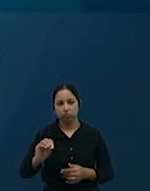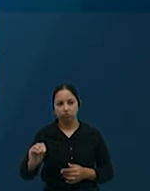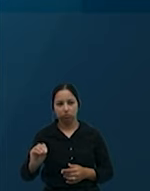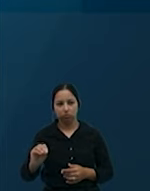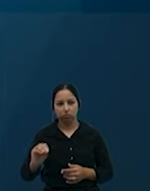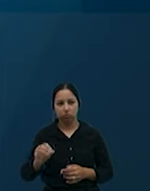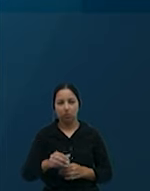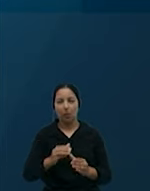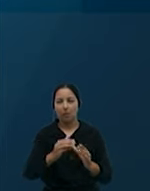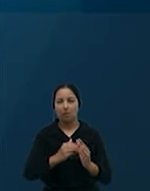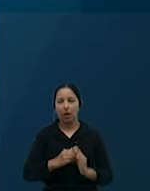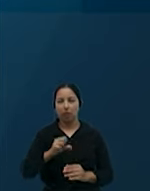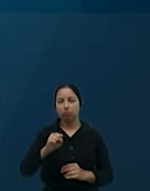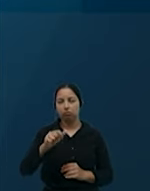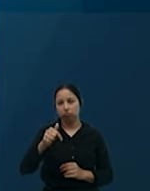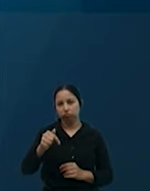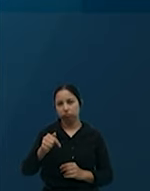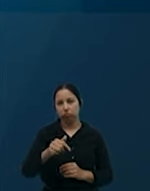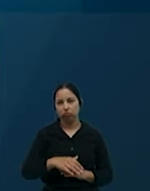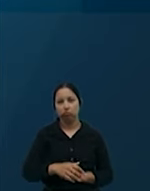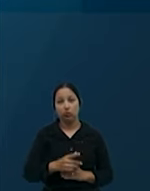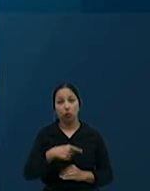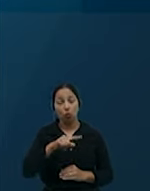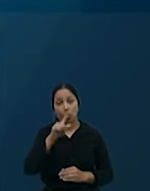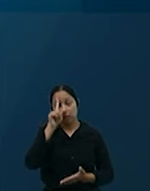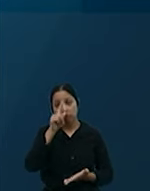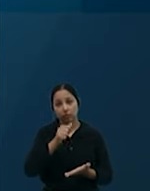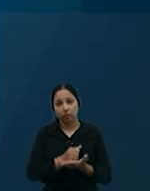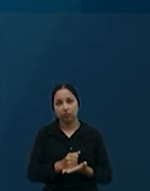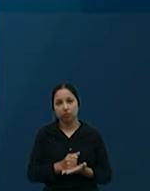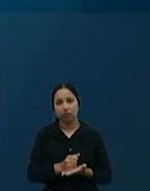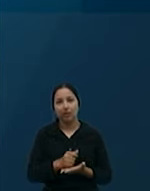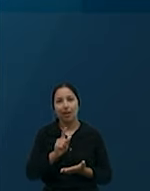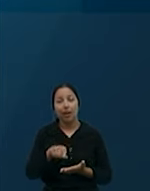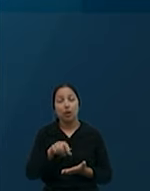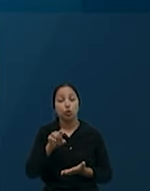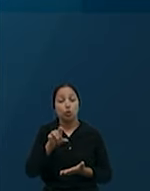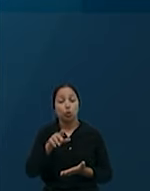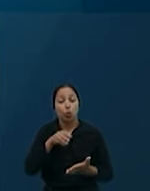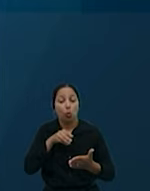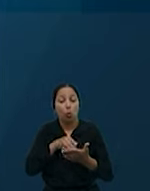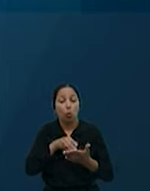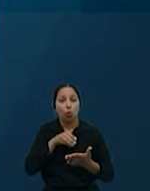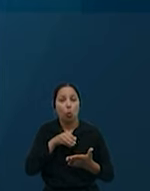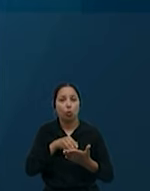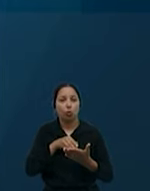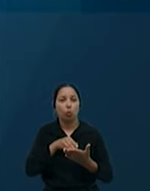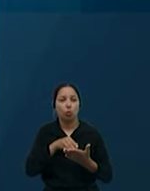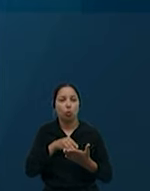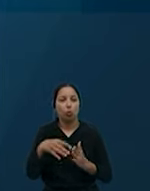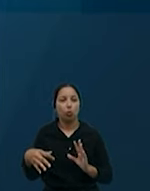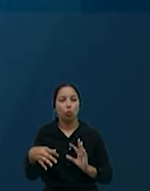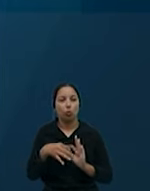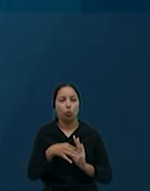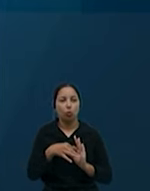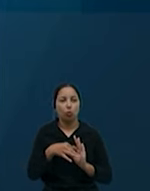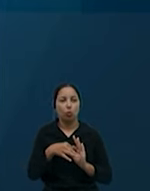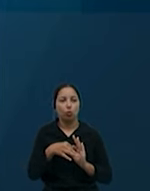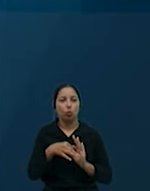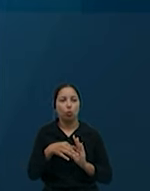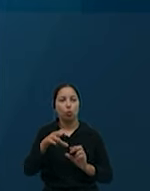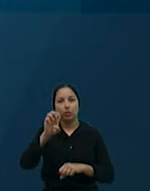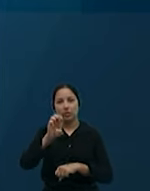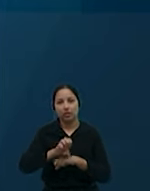987. Aí a nossa decisão ficará restrita, a eficácia vinculante dela ficará restrita apenas ao Estado